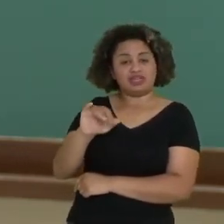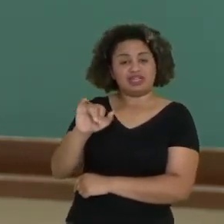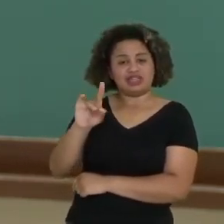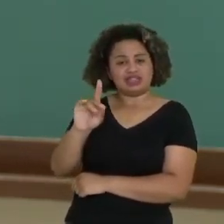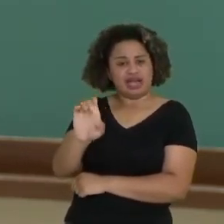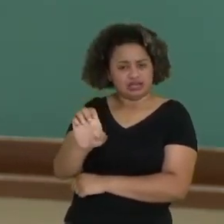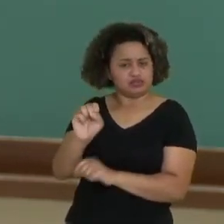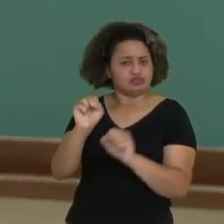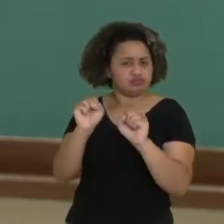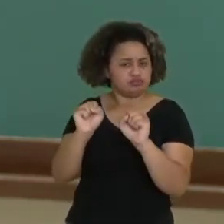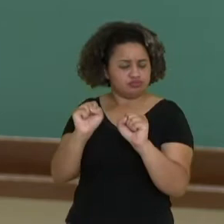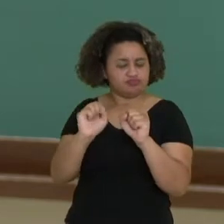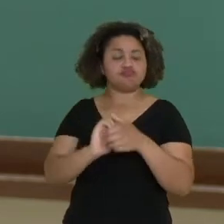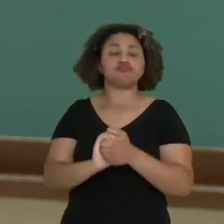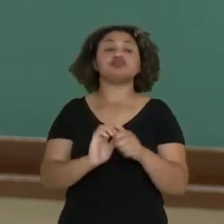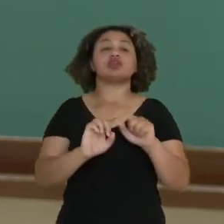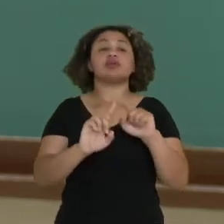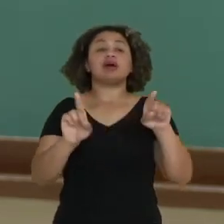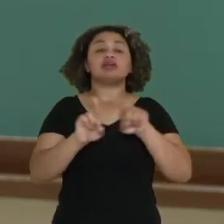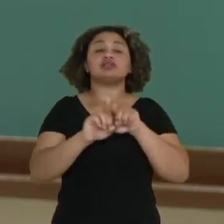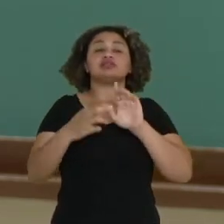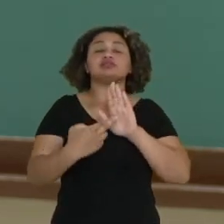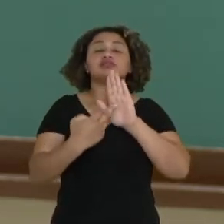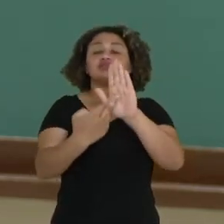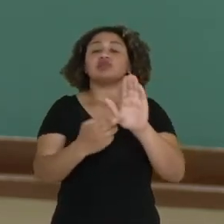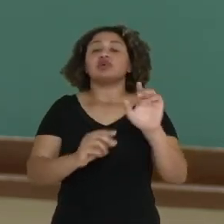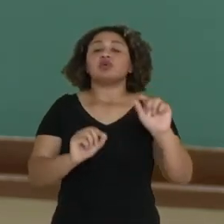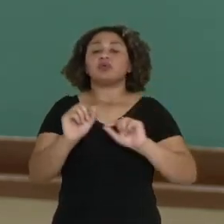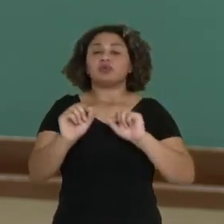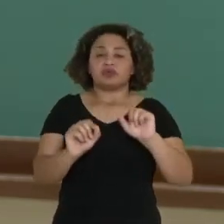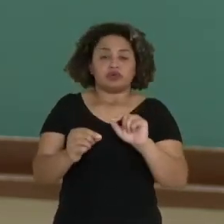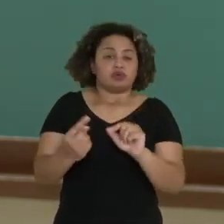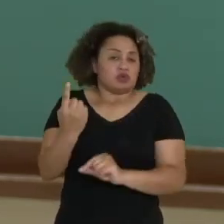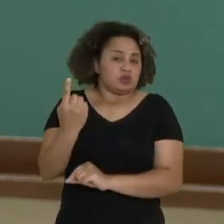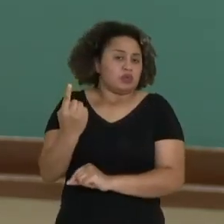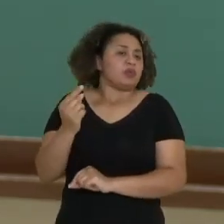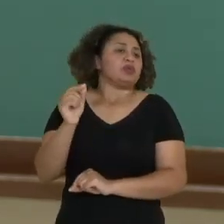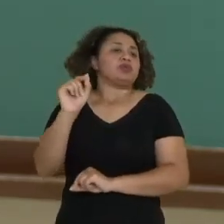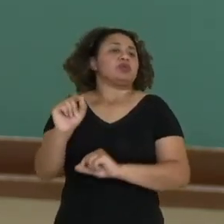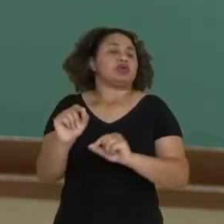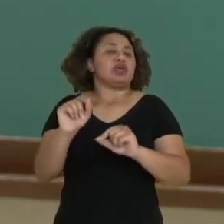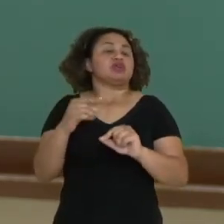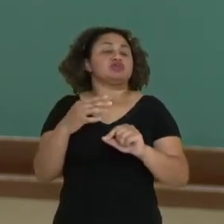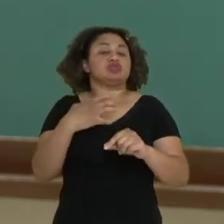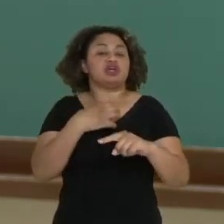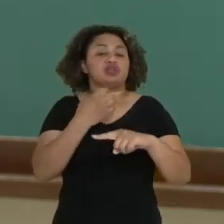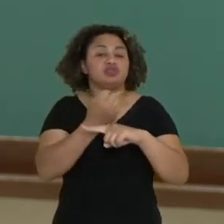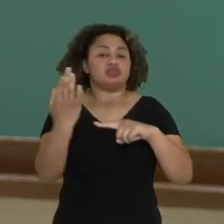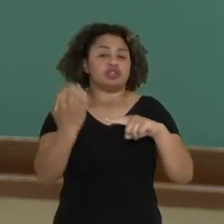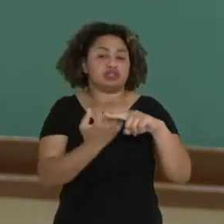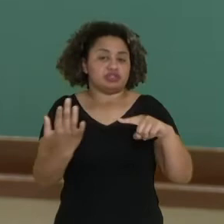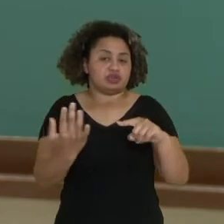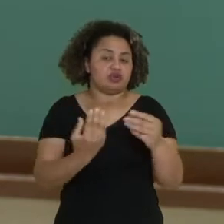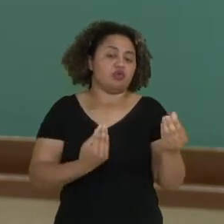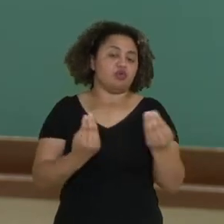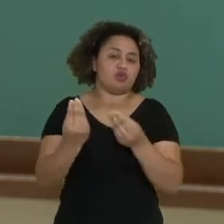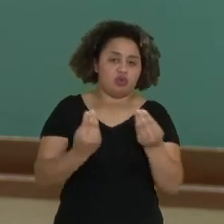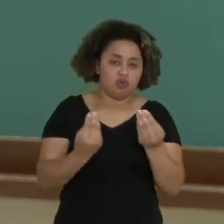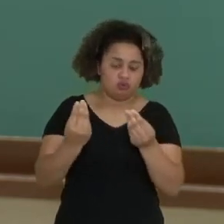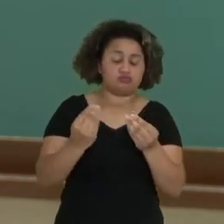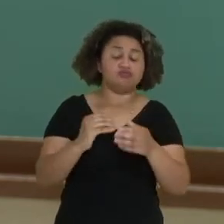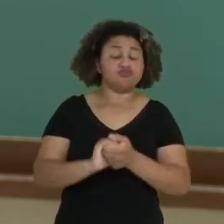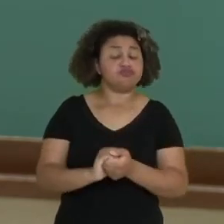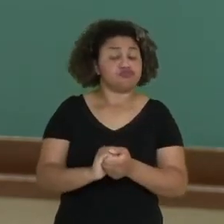Mas nós podemos representar esse um inteiro, essa uma unidade, na forma de fração. Na forma